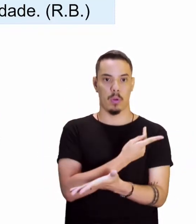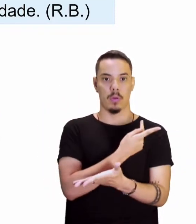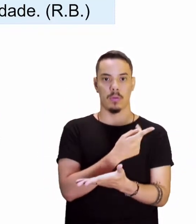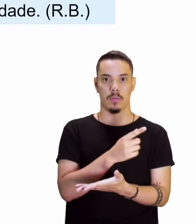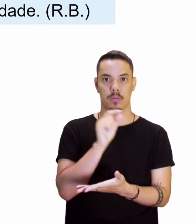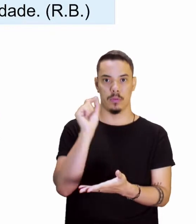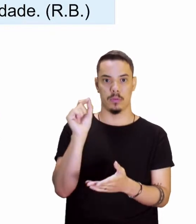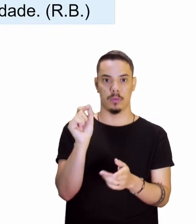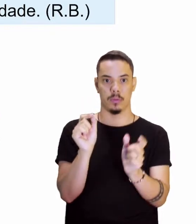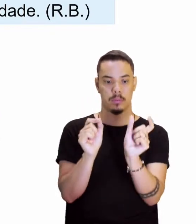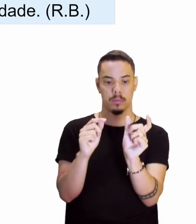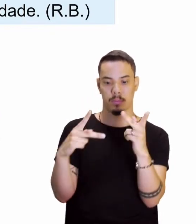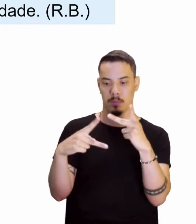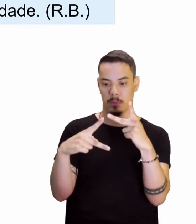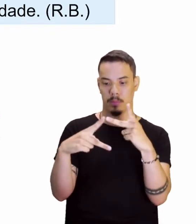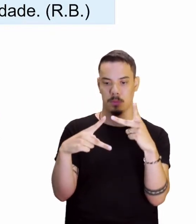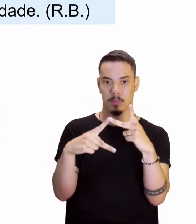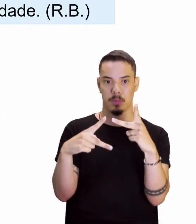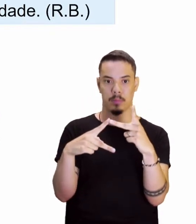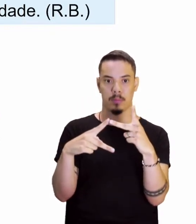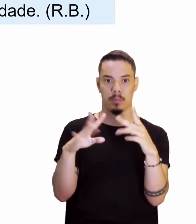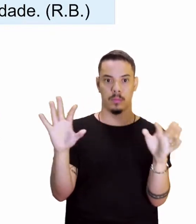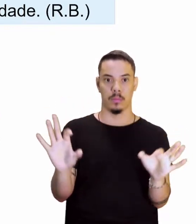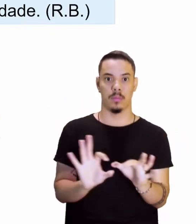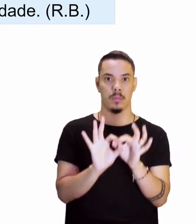quê? A preposição de.